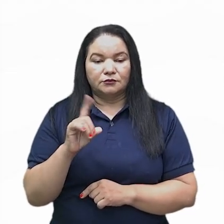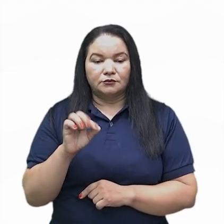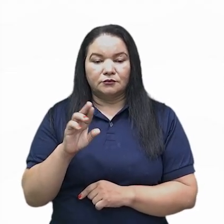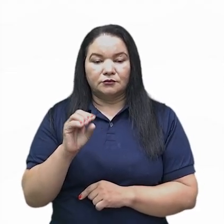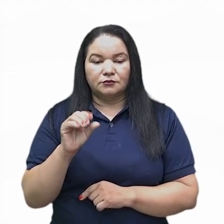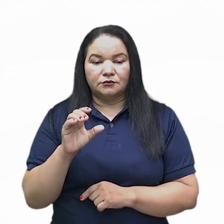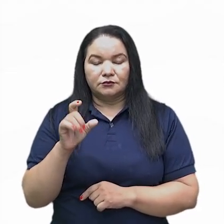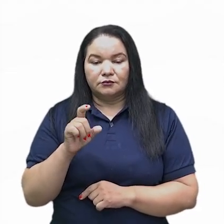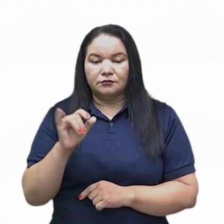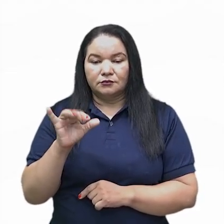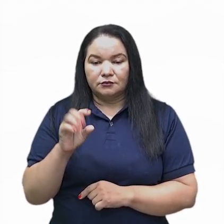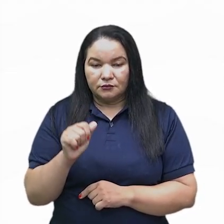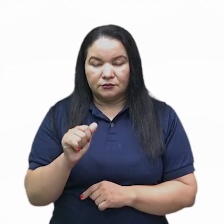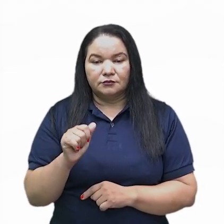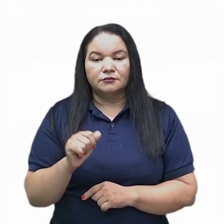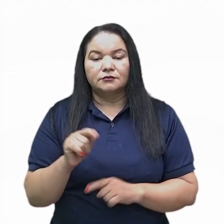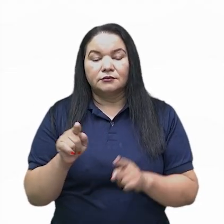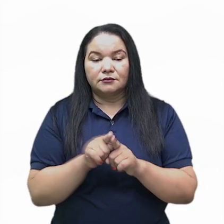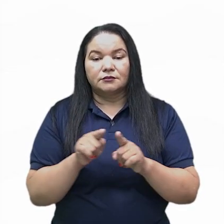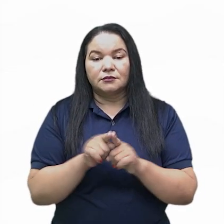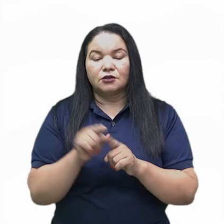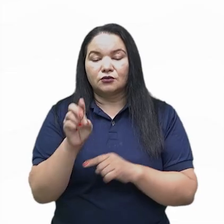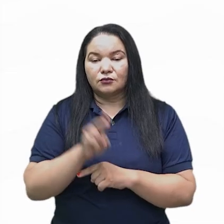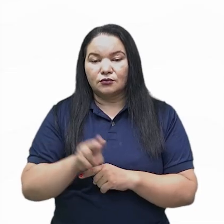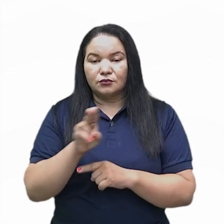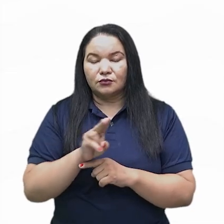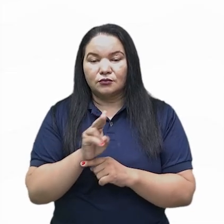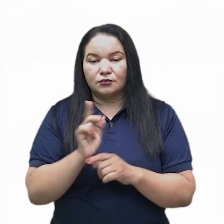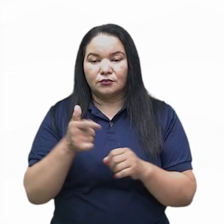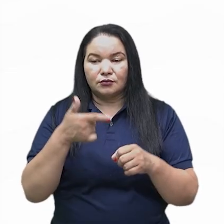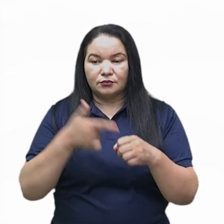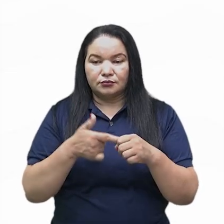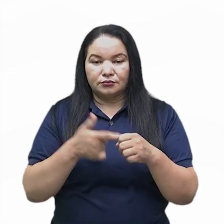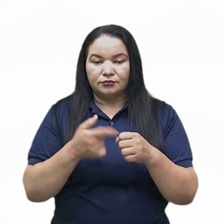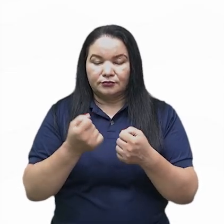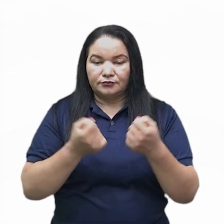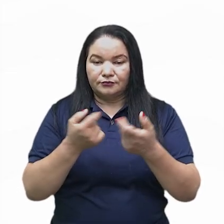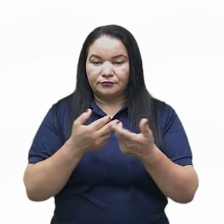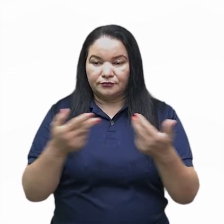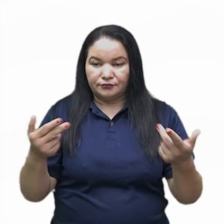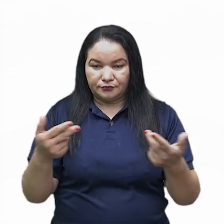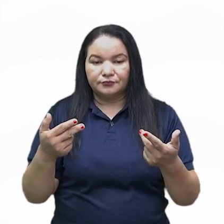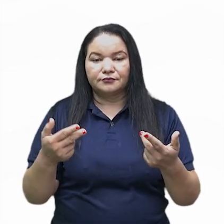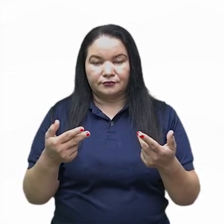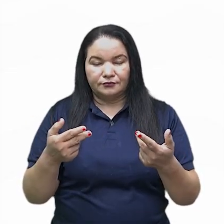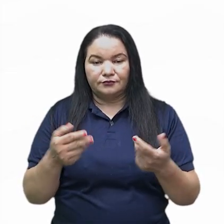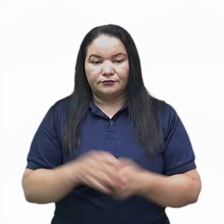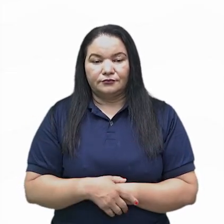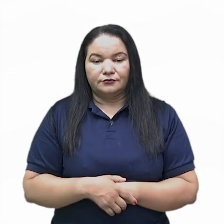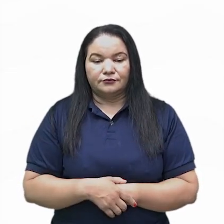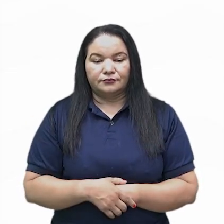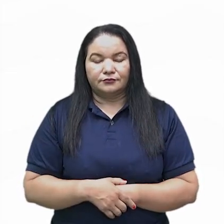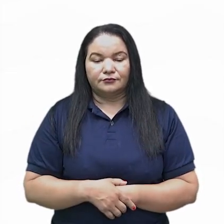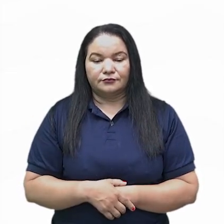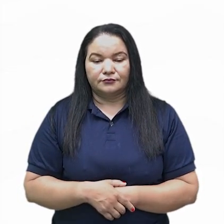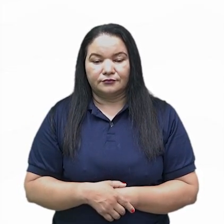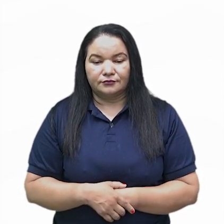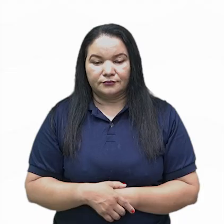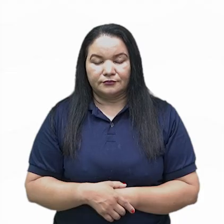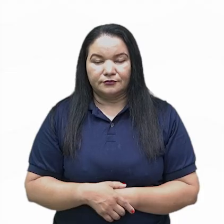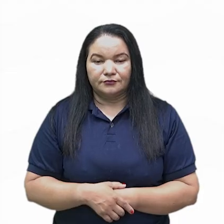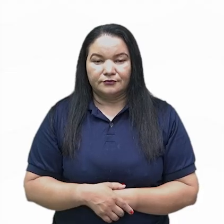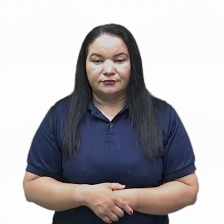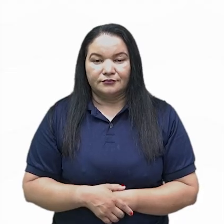é aquele álcool que se utiliza para abastecer veículos, né, álcool etílico.